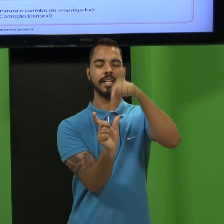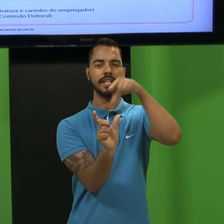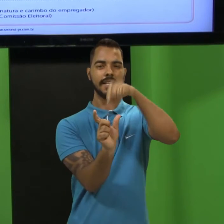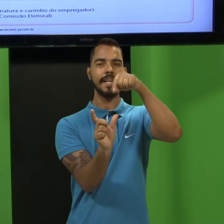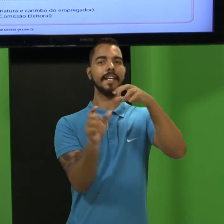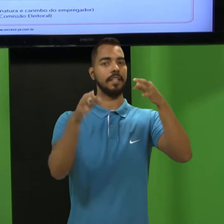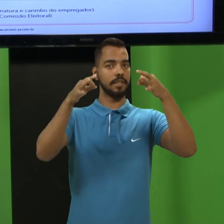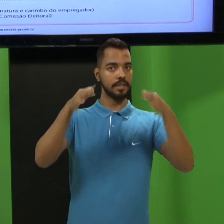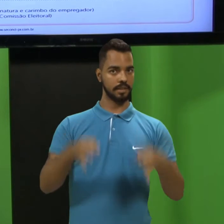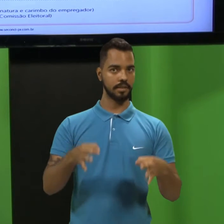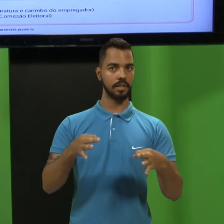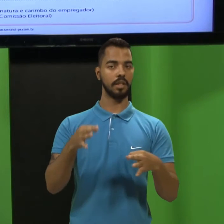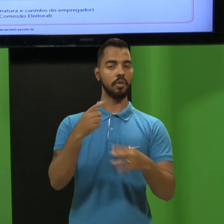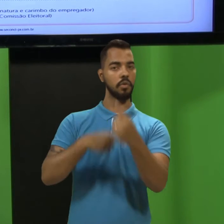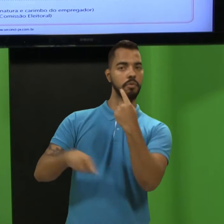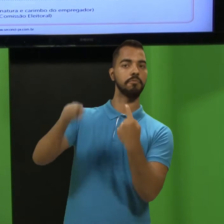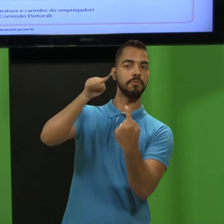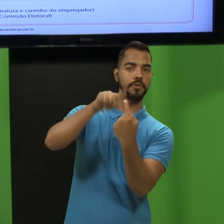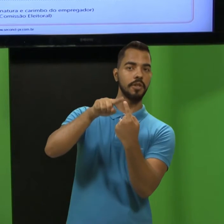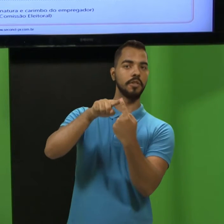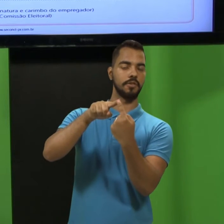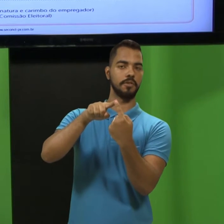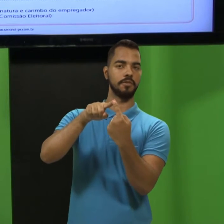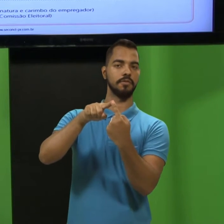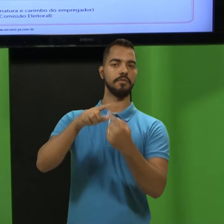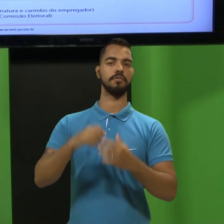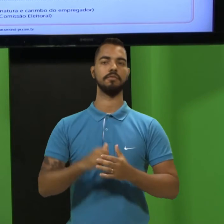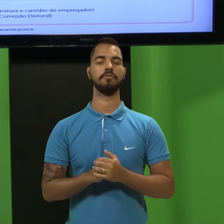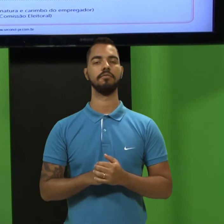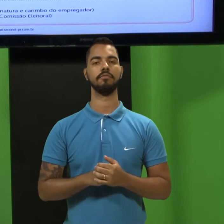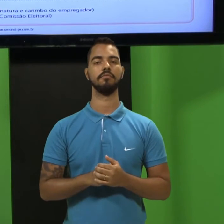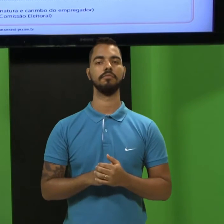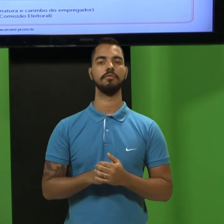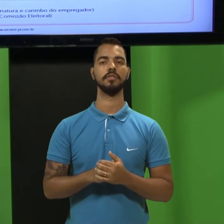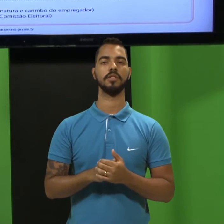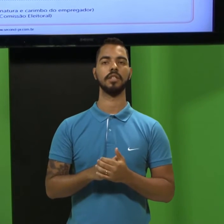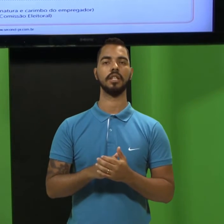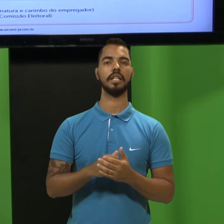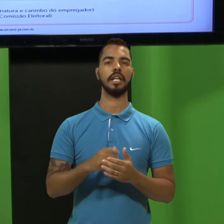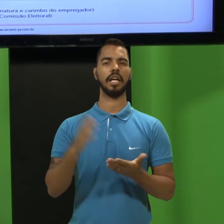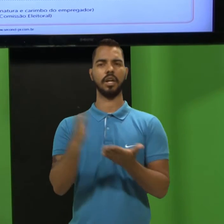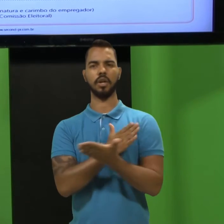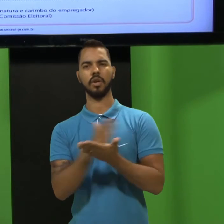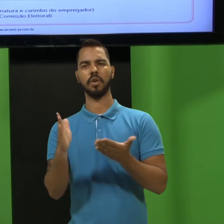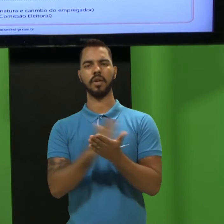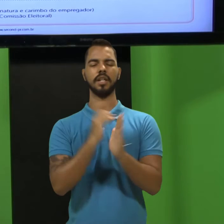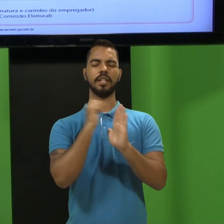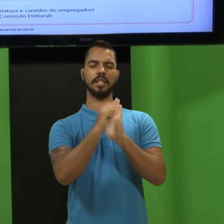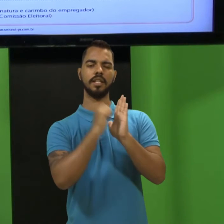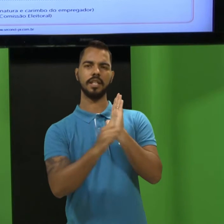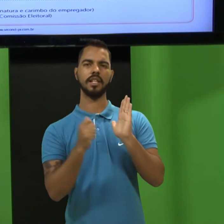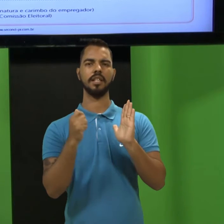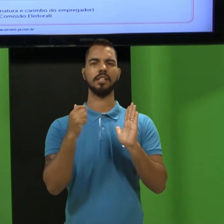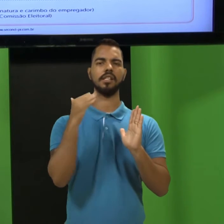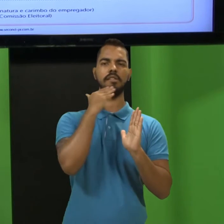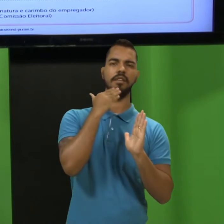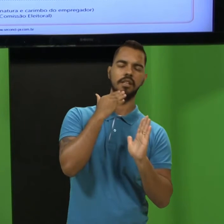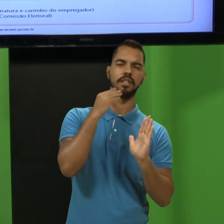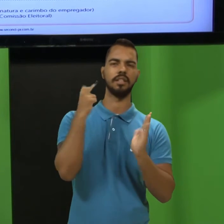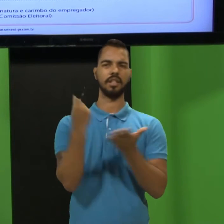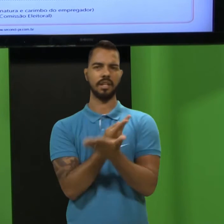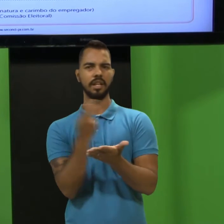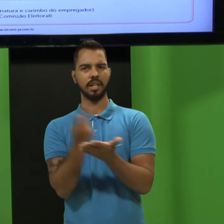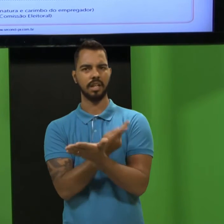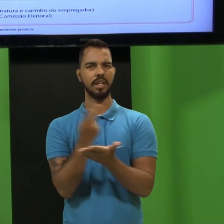à finalidade do atestado ou declaração. Em alguns casos, erros ortográficos ou emprego de termos inadequados